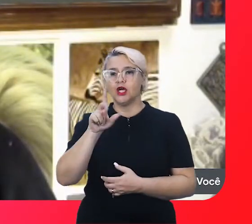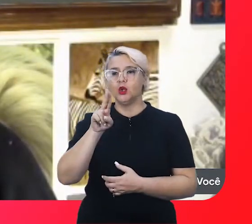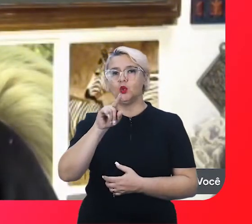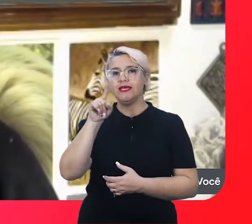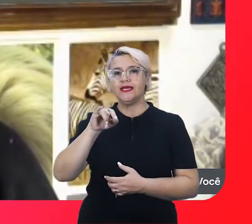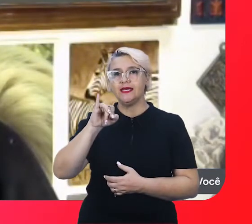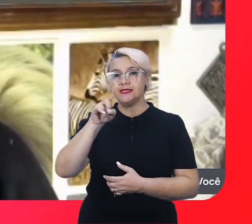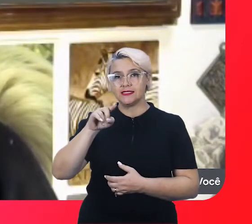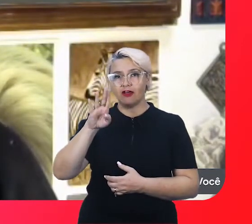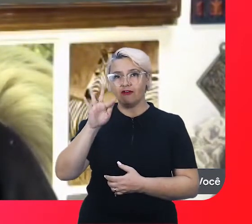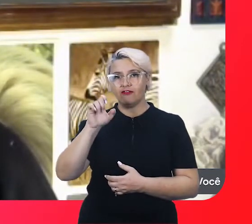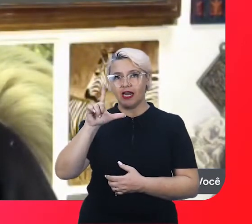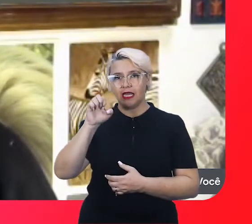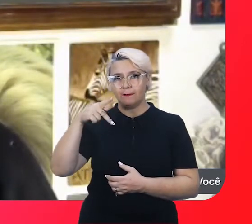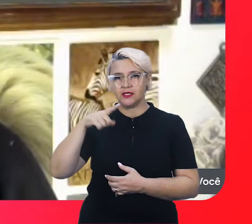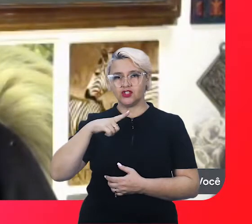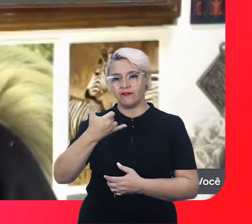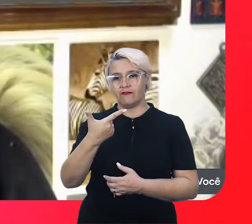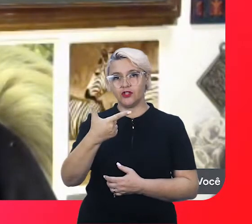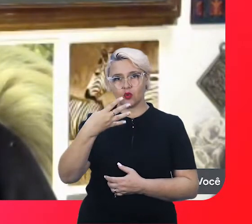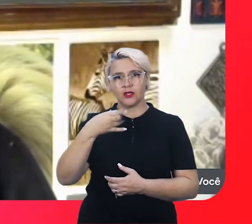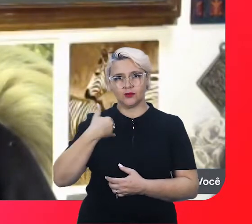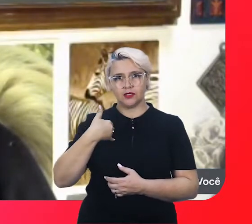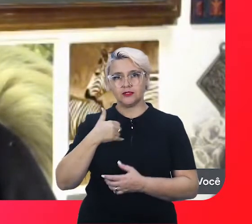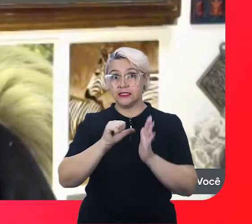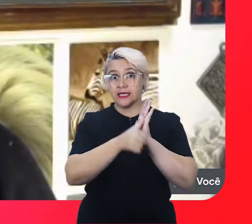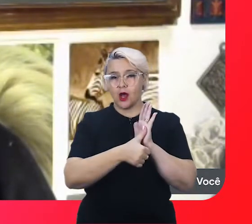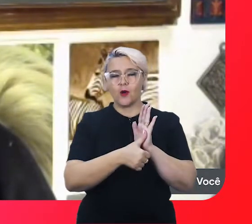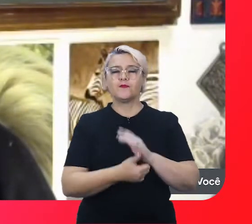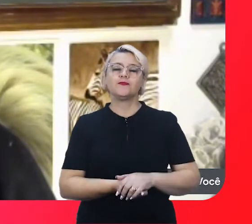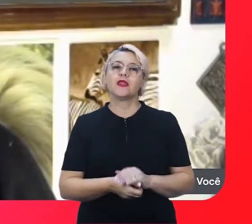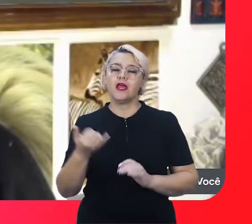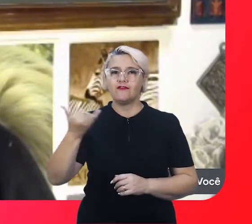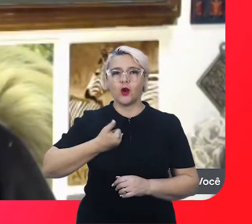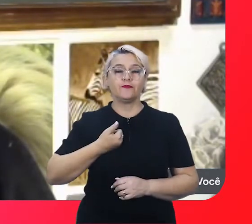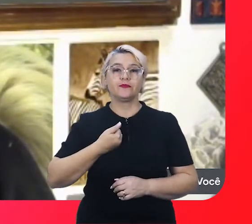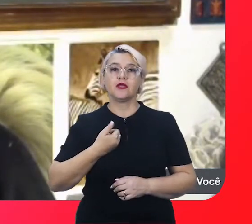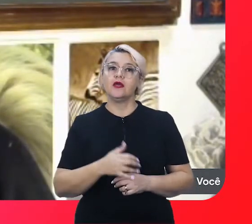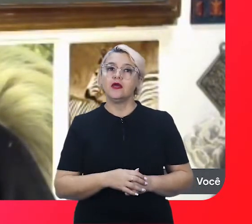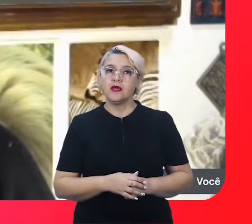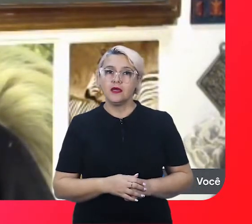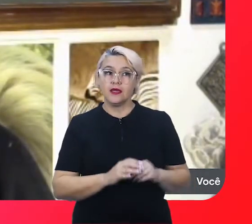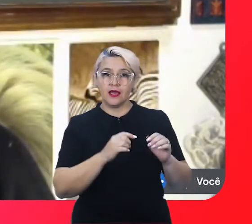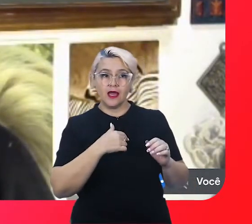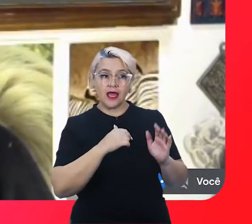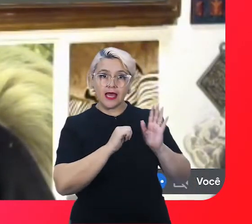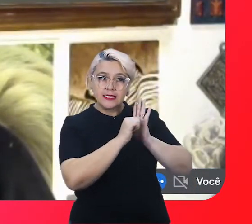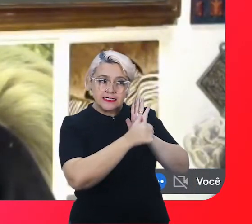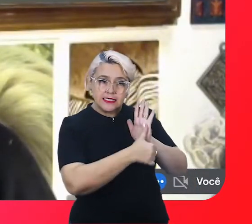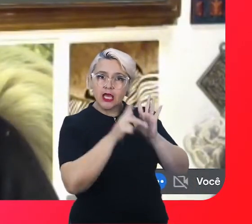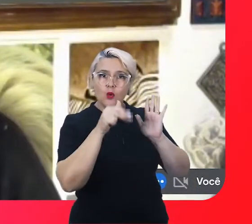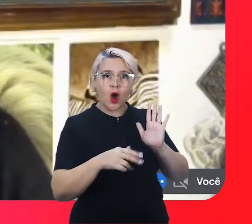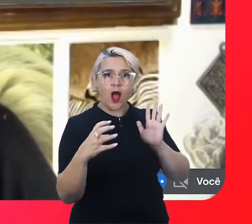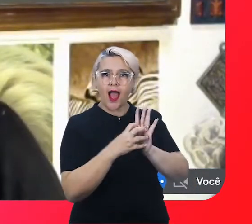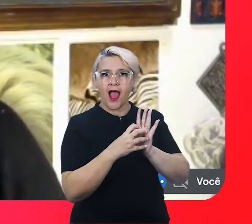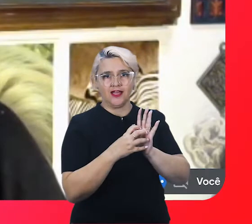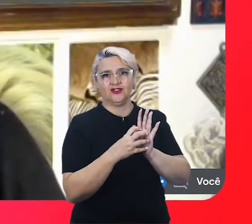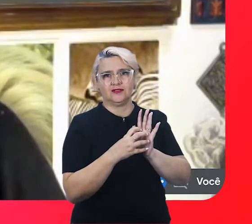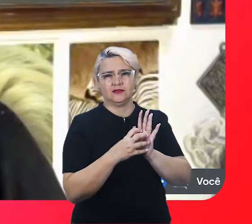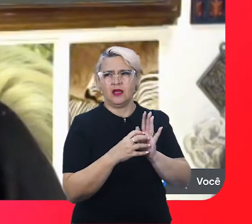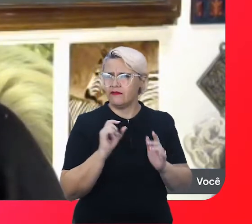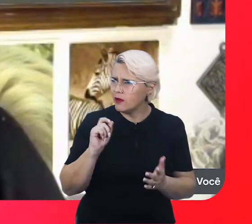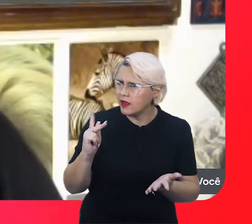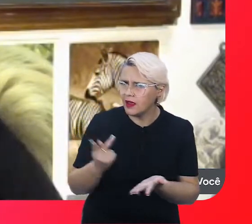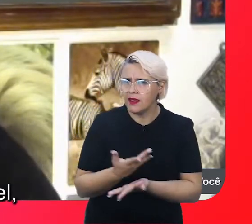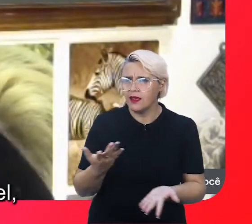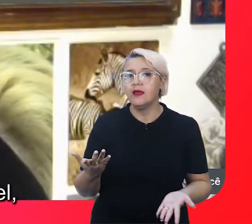Badim, que tinha 24 anos na época, com síndrome de Down, ele falou para mim: Cláudia, síndrome de Down é como a AIDS. Eu falei: que isso, Felipe? A